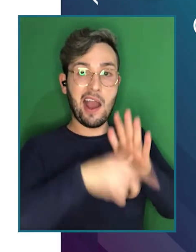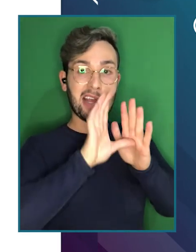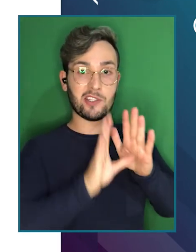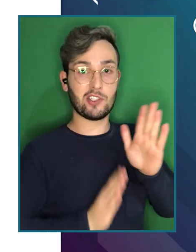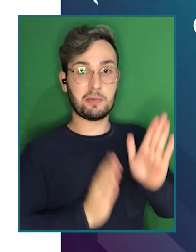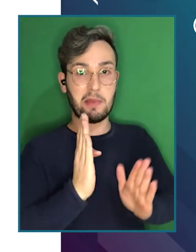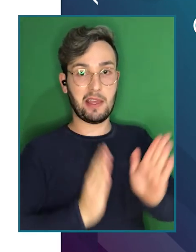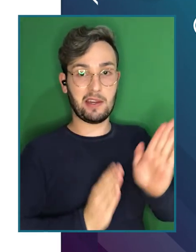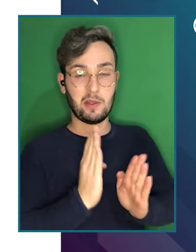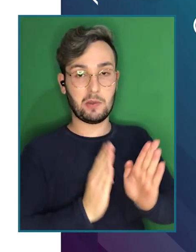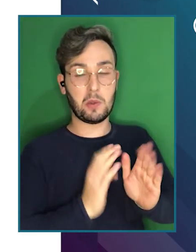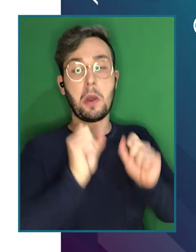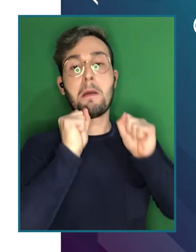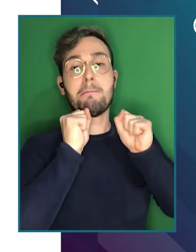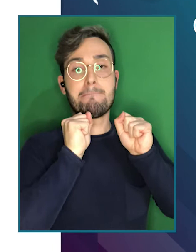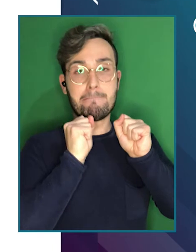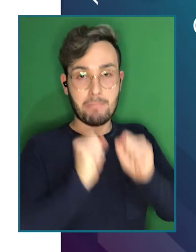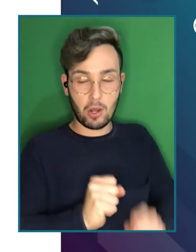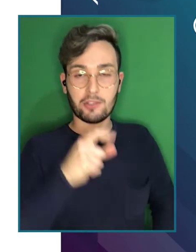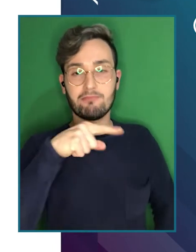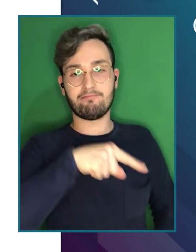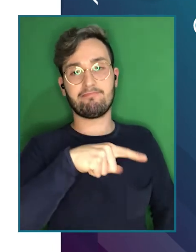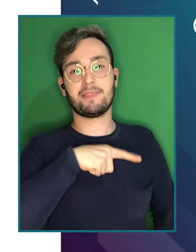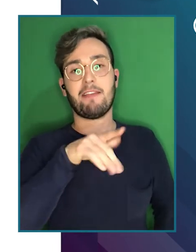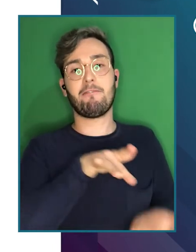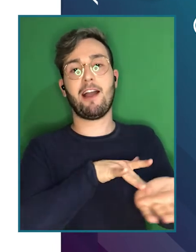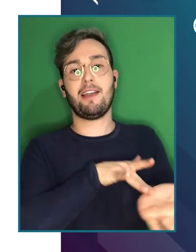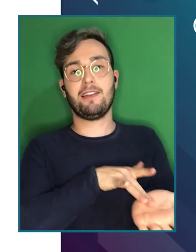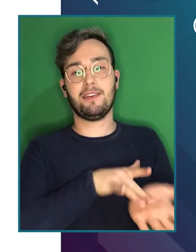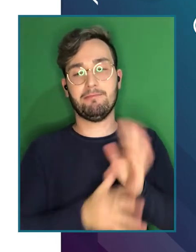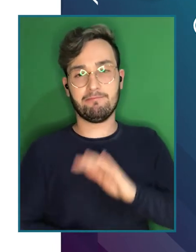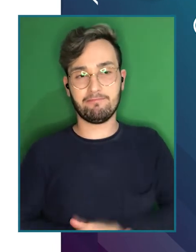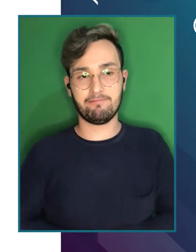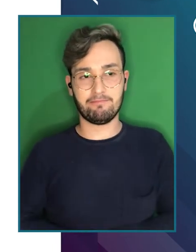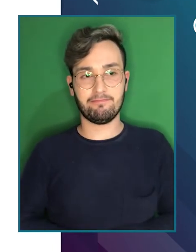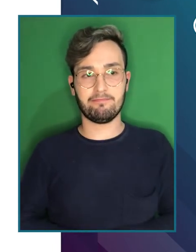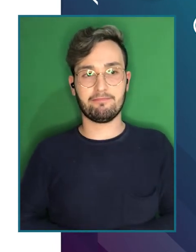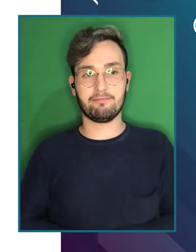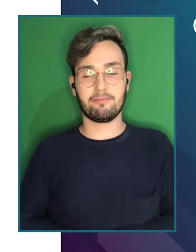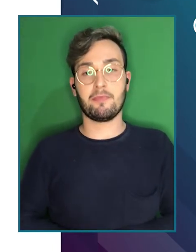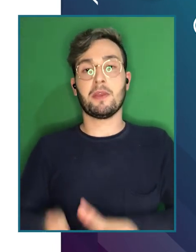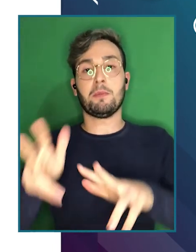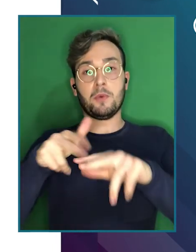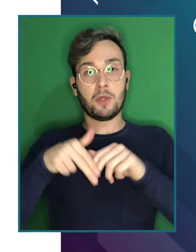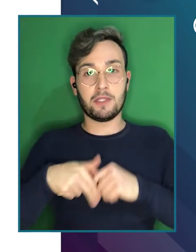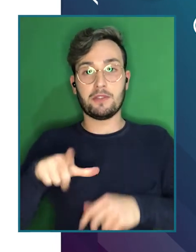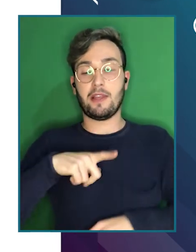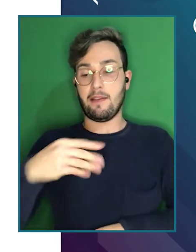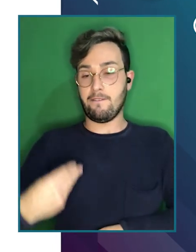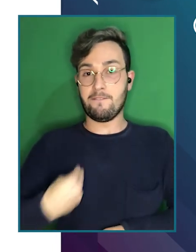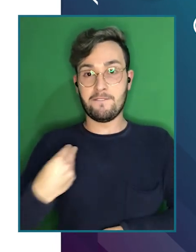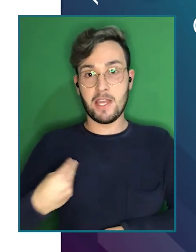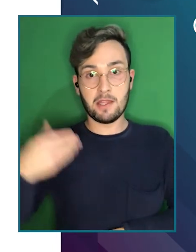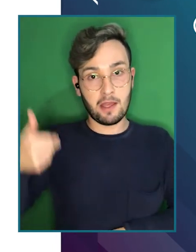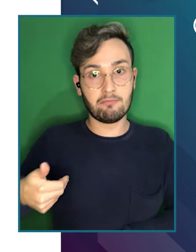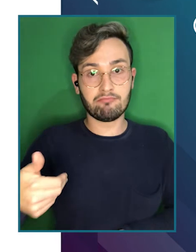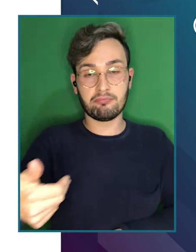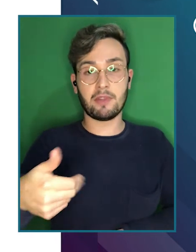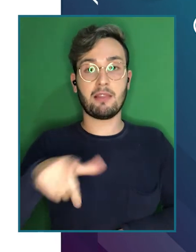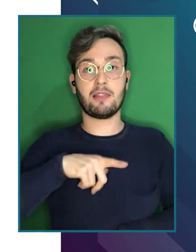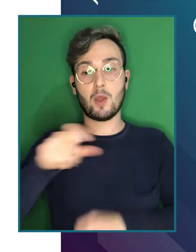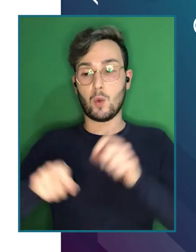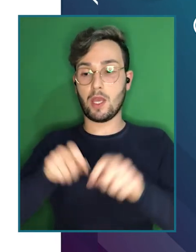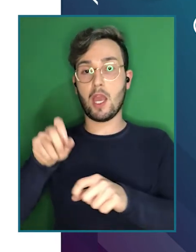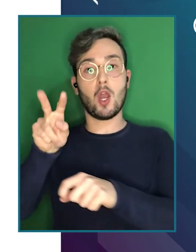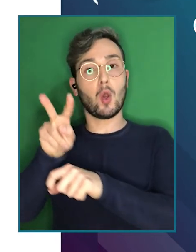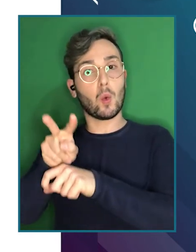de atingir esse período, pode-se afirmar que ele sofreu uma falha. É justamente sobre a vida útil dos